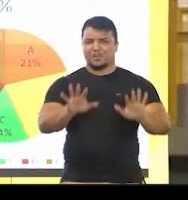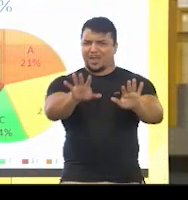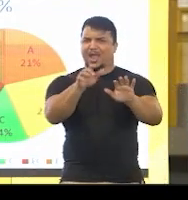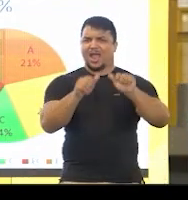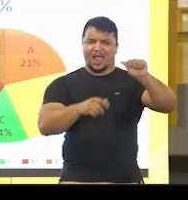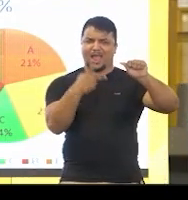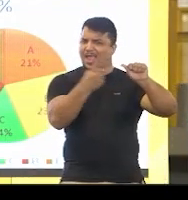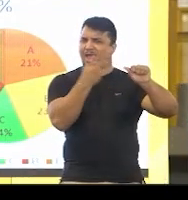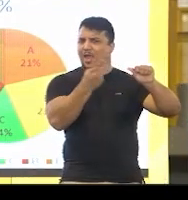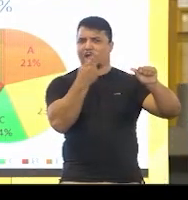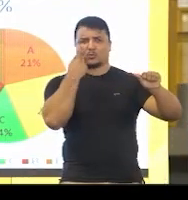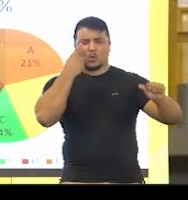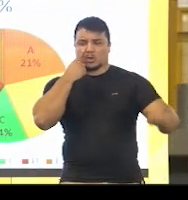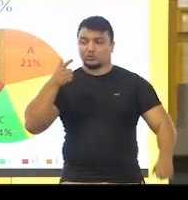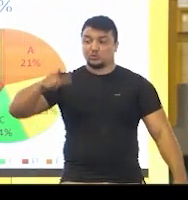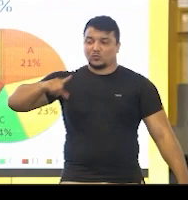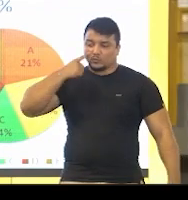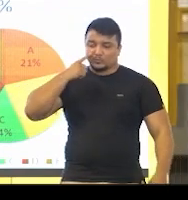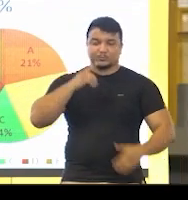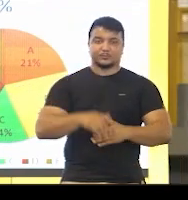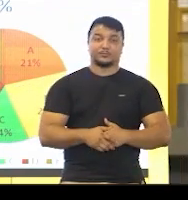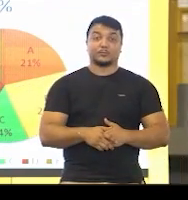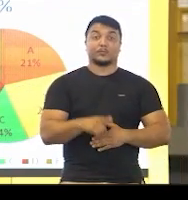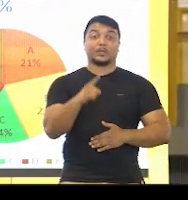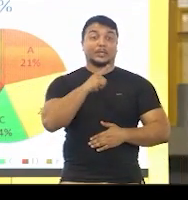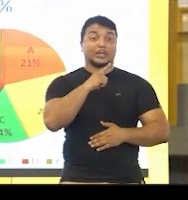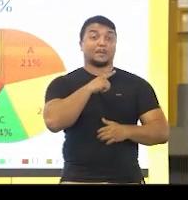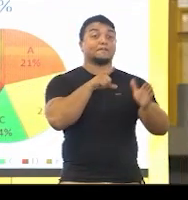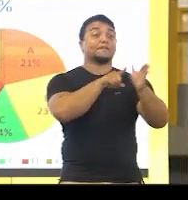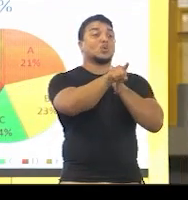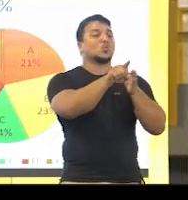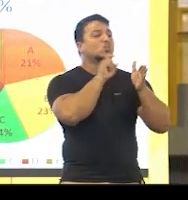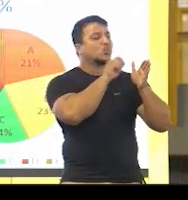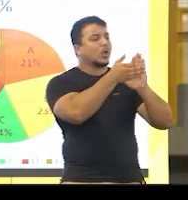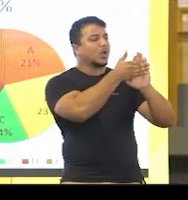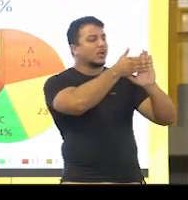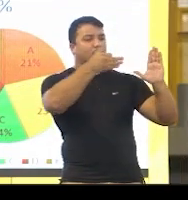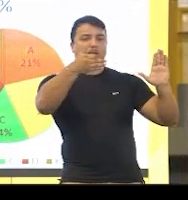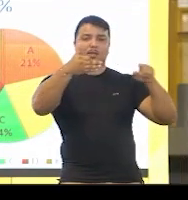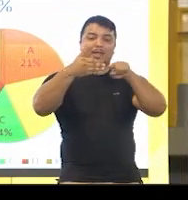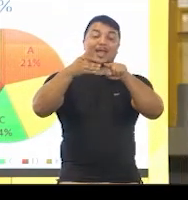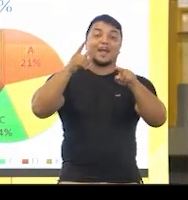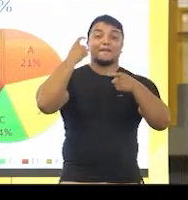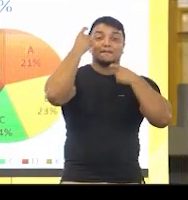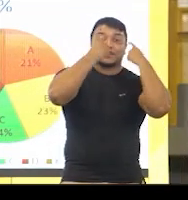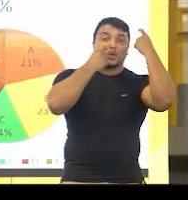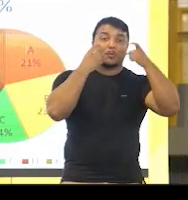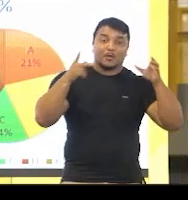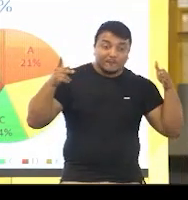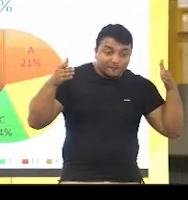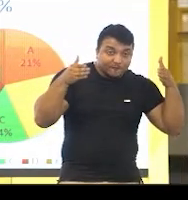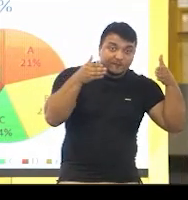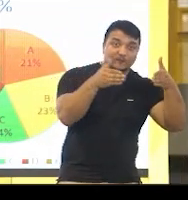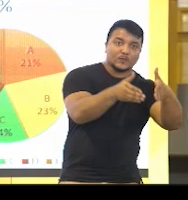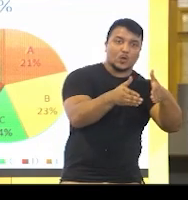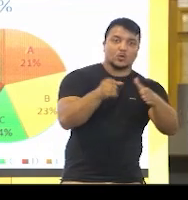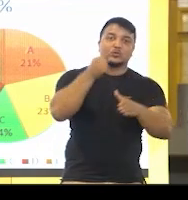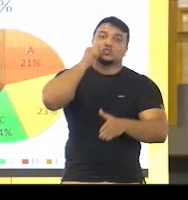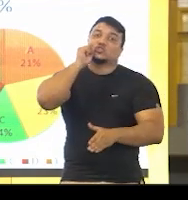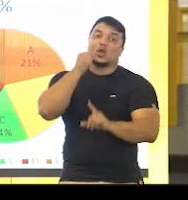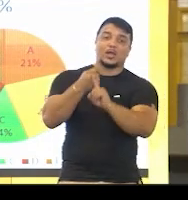sabe por que a A não está certa? Olha no comando aí, ó. O comando da questão está dizendo que é uma preocupação típica dos